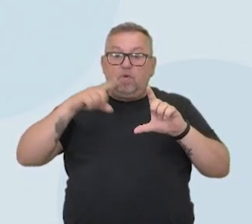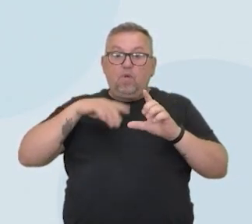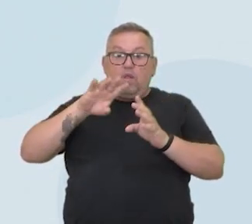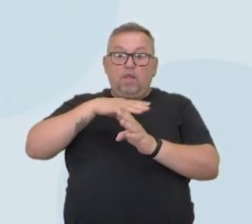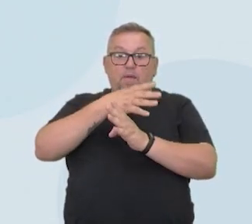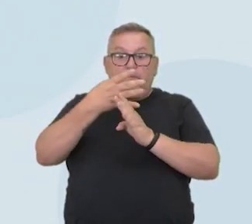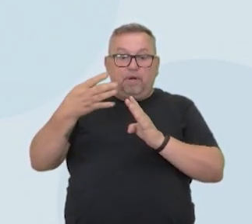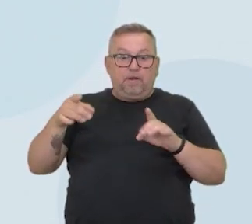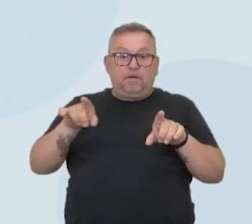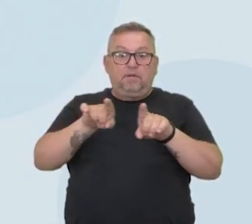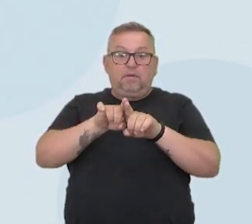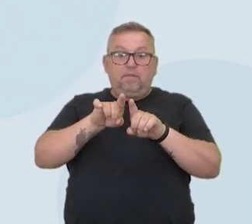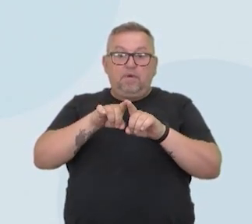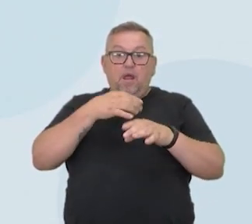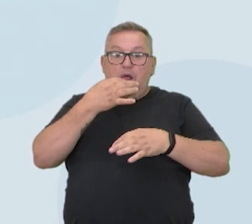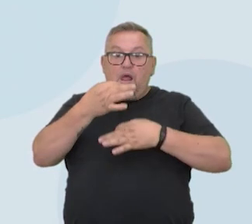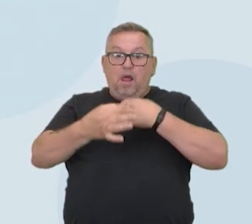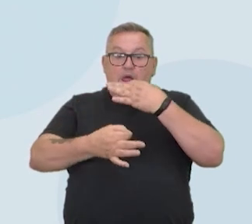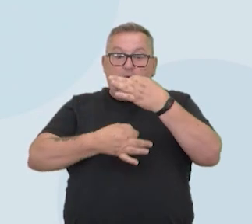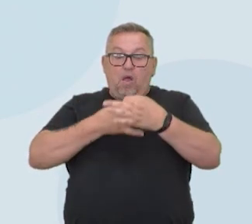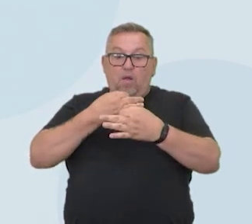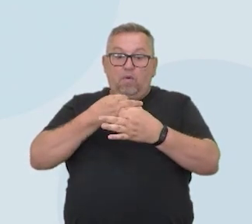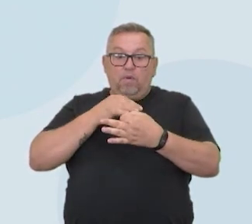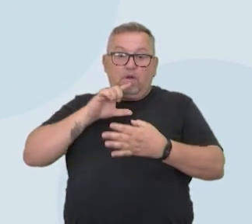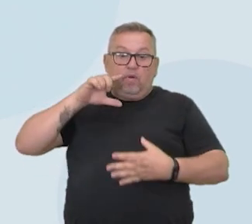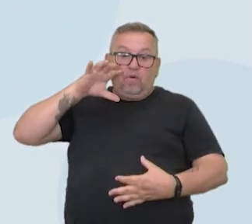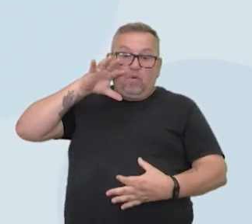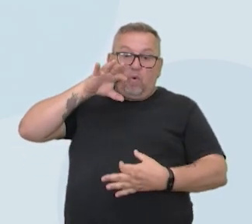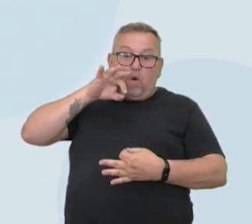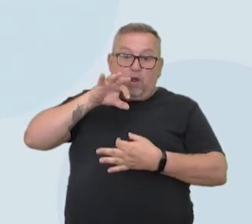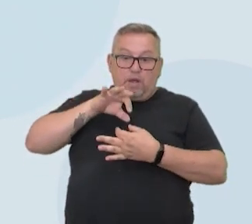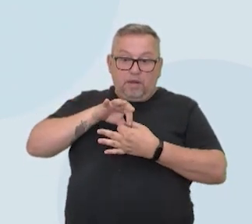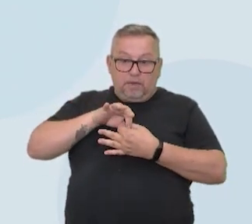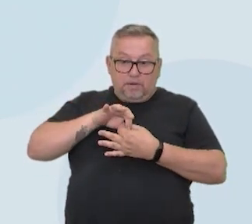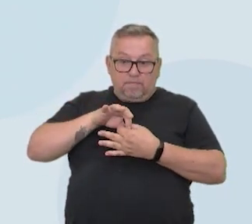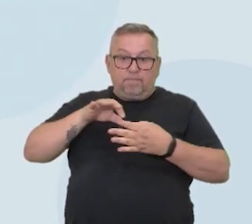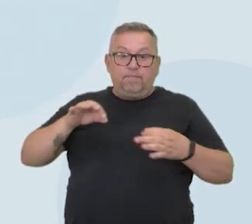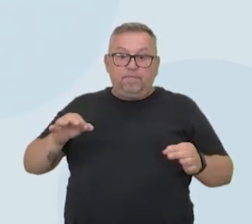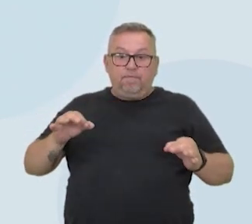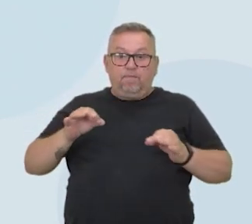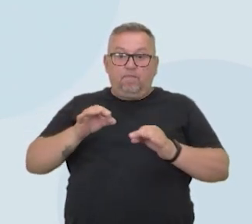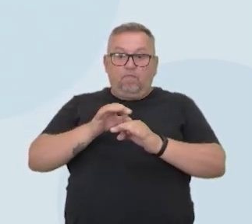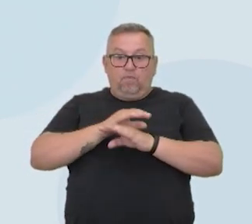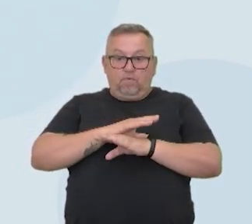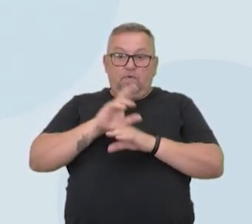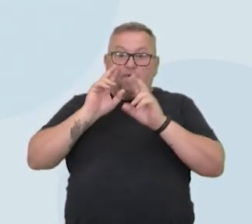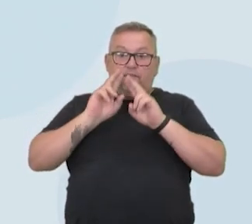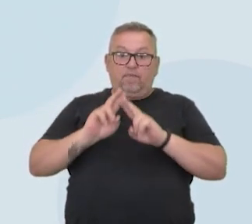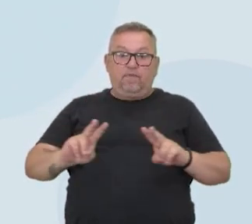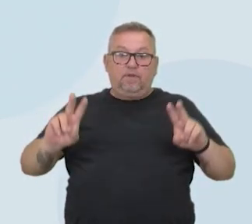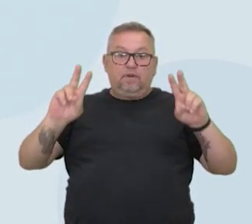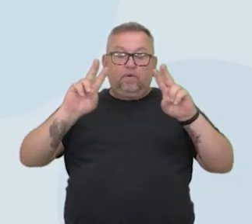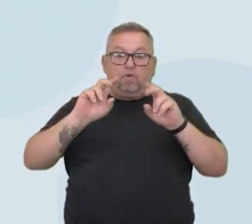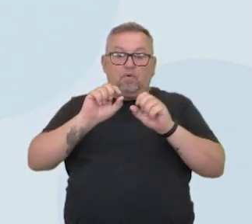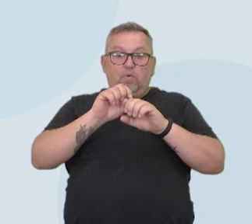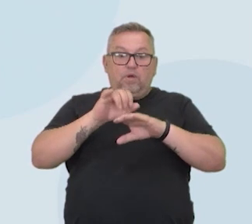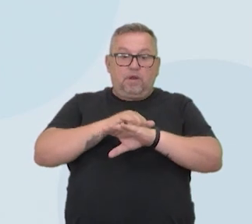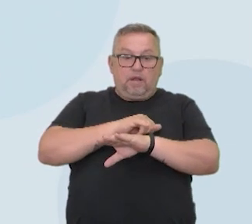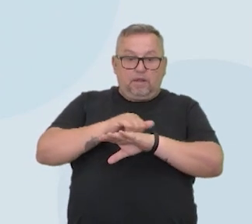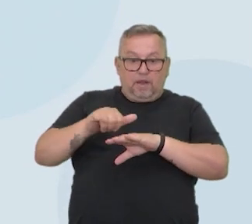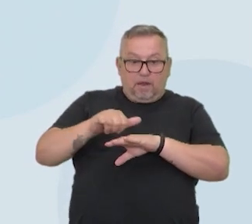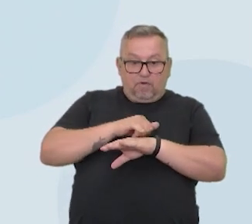tabelas, a consistência dos argumentos e a coerência dessas conclusões, visando